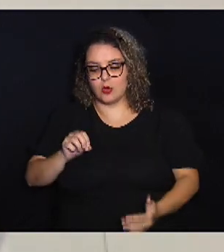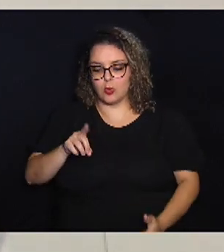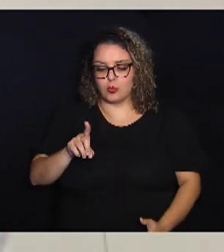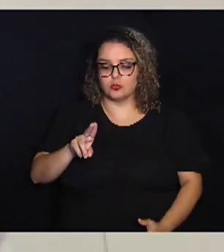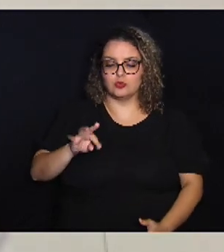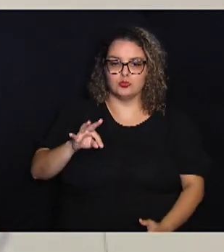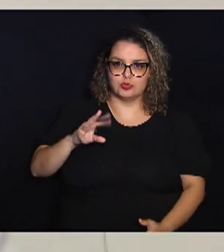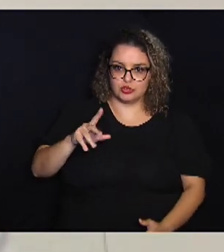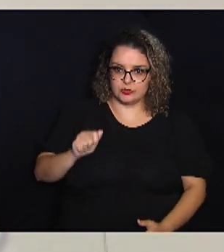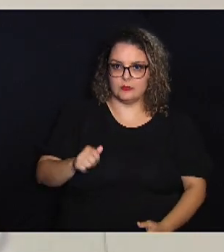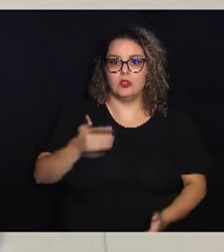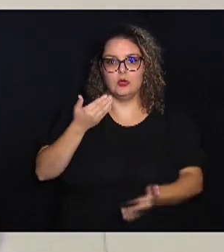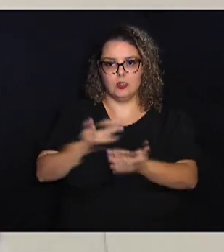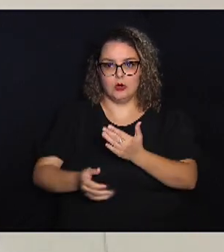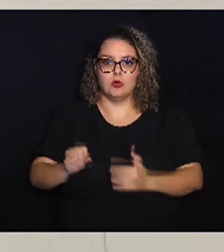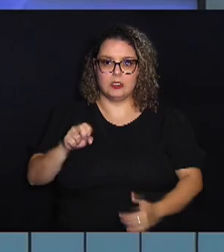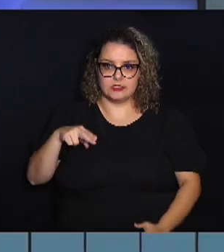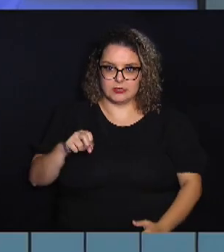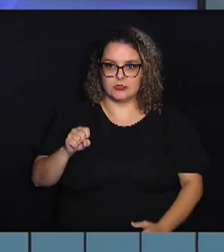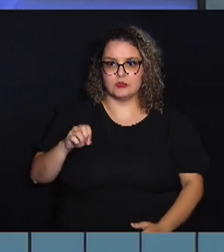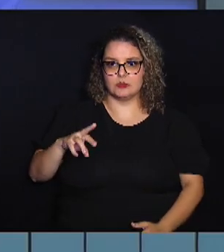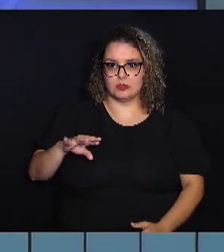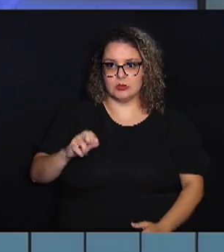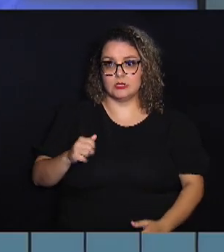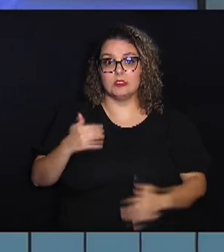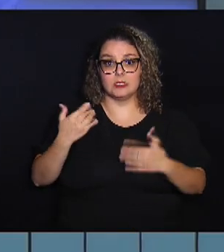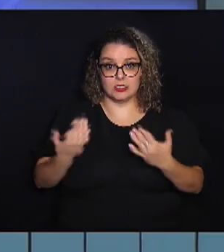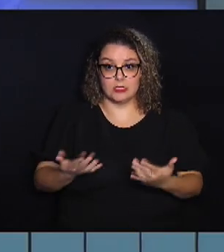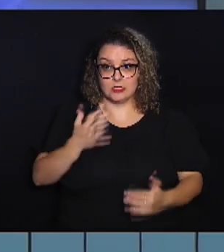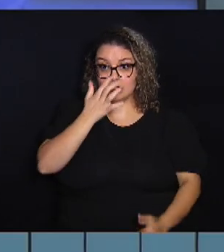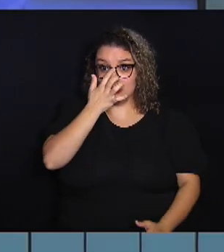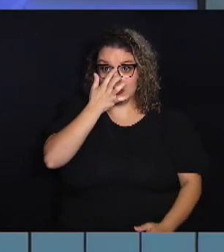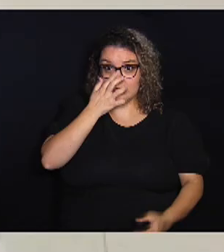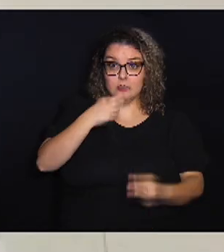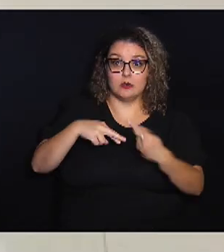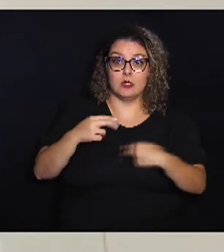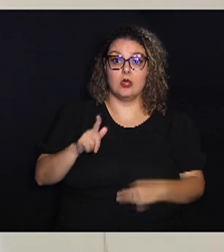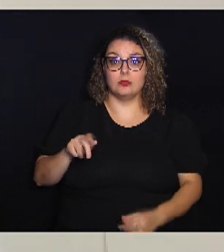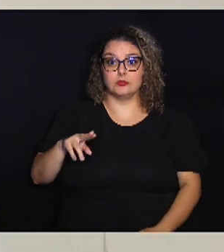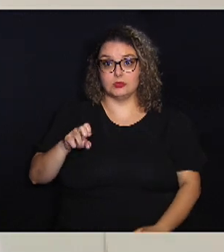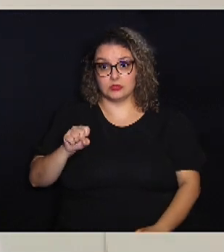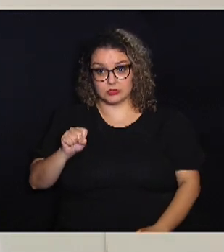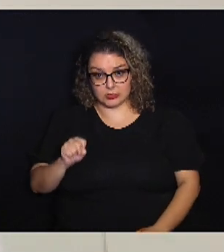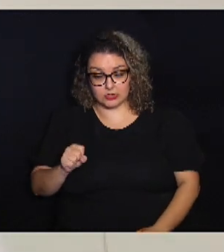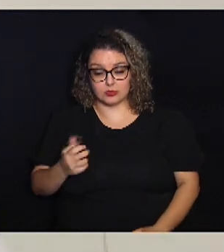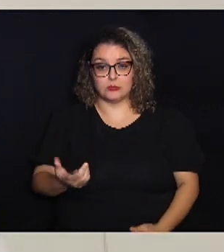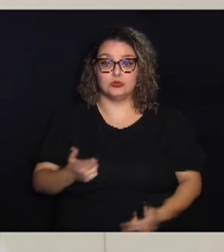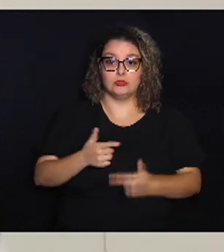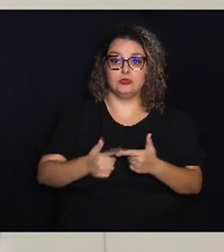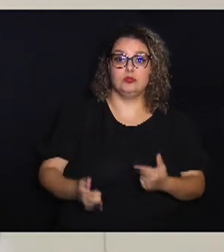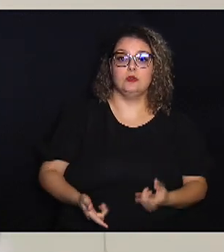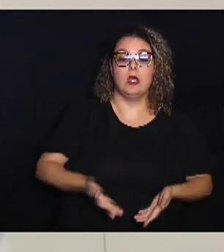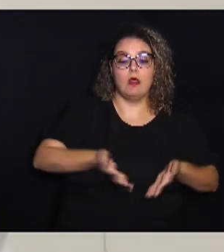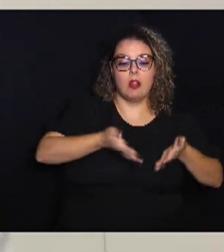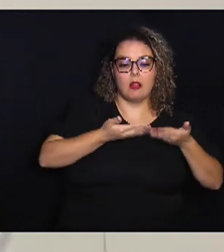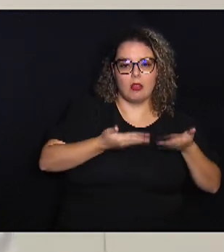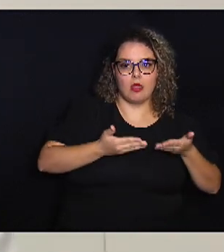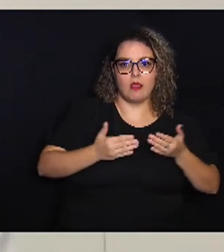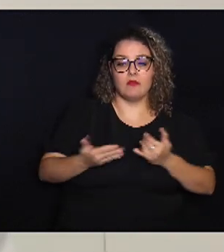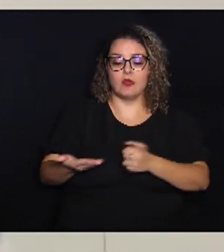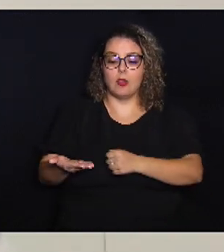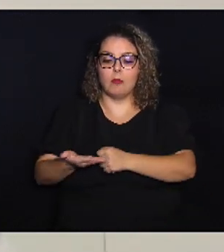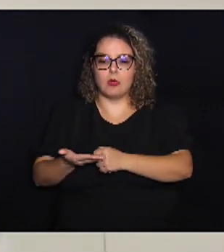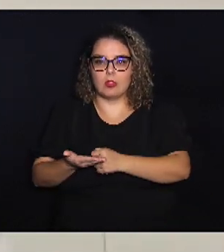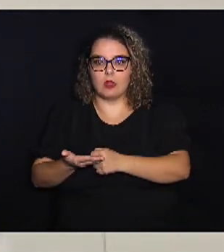com a perda sensorial. E aí, em relação aos graus, a gente divide em grau leve,